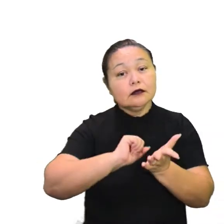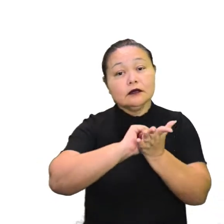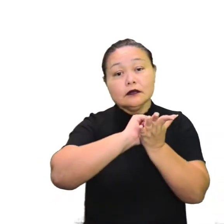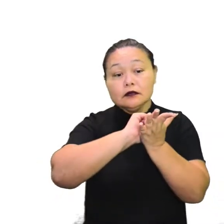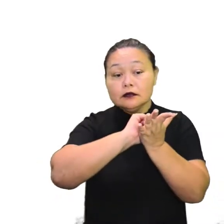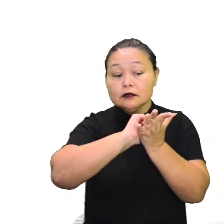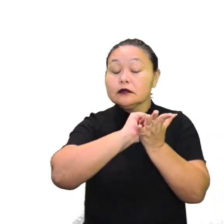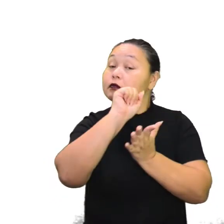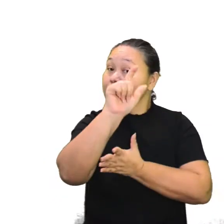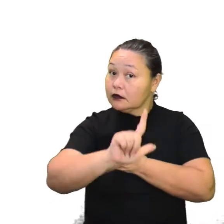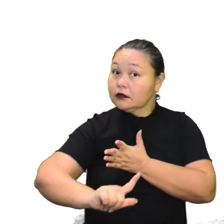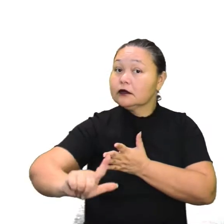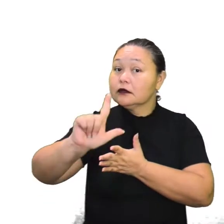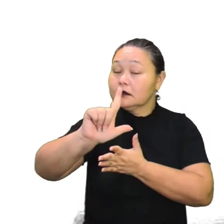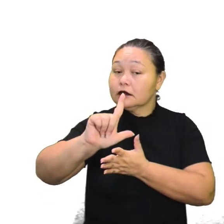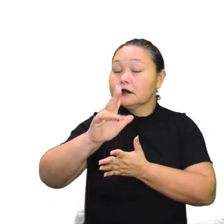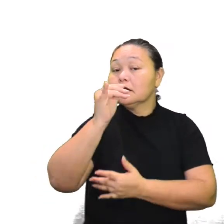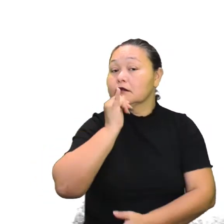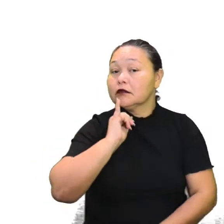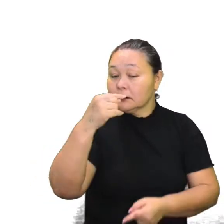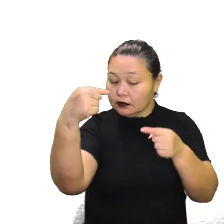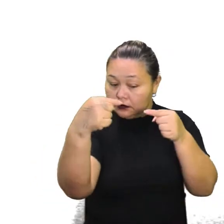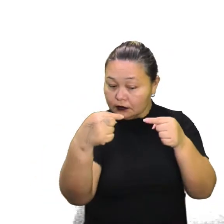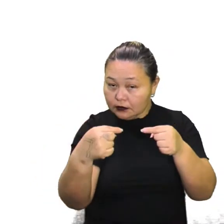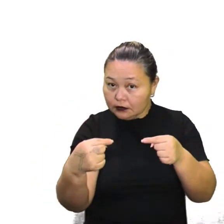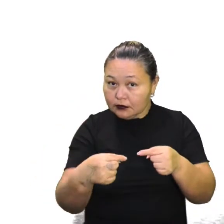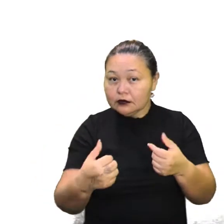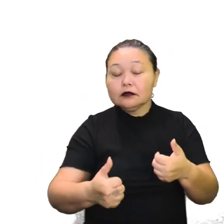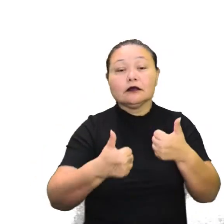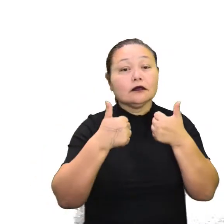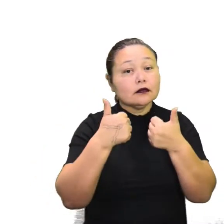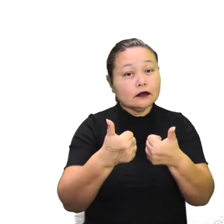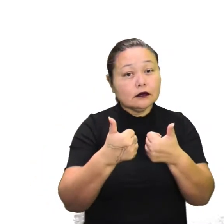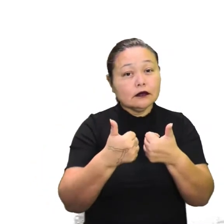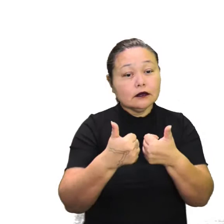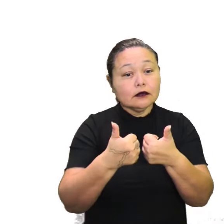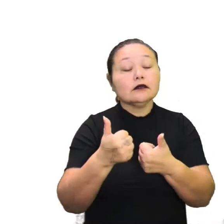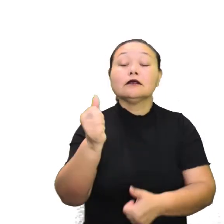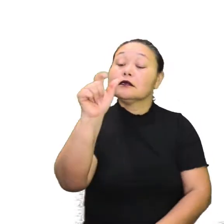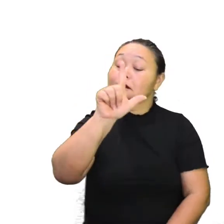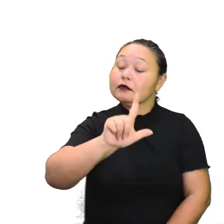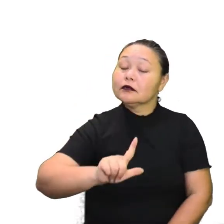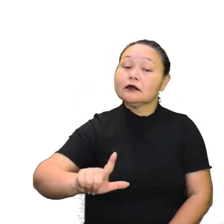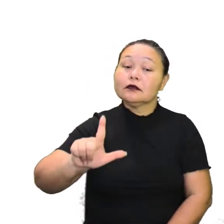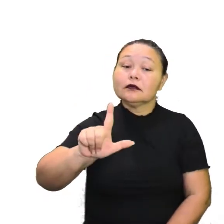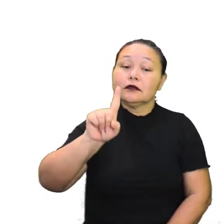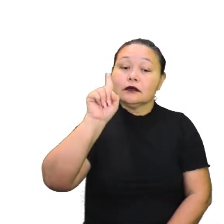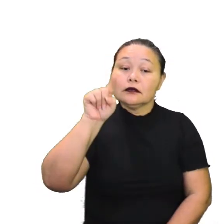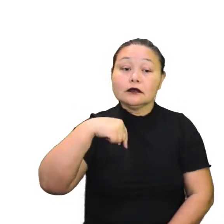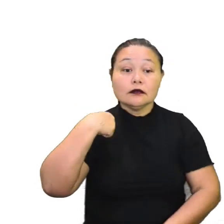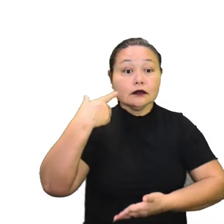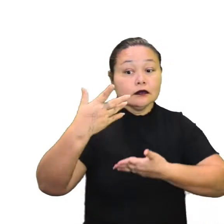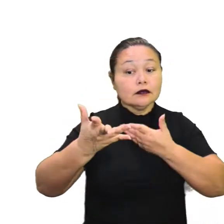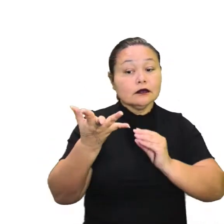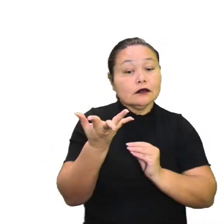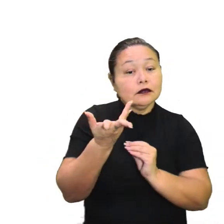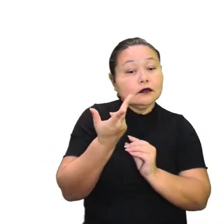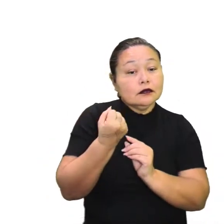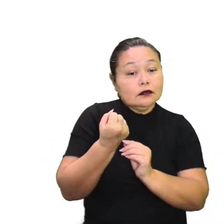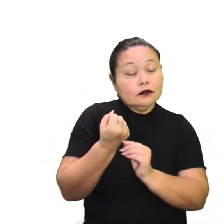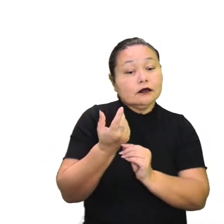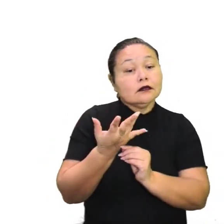gênero literário e os exemplos, beleza? Então vamos lá. A literatura, ela é uma